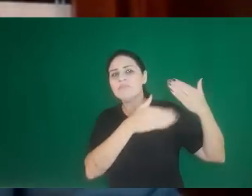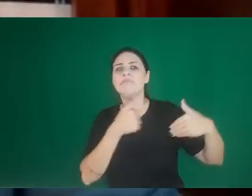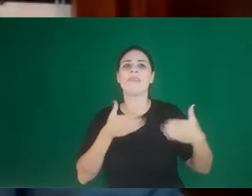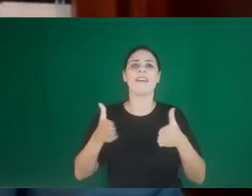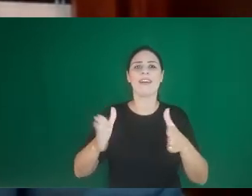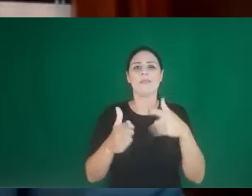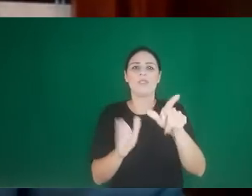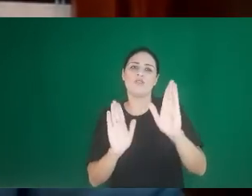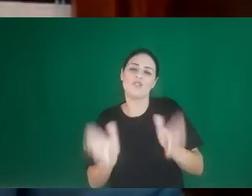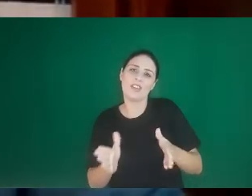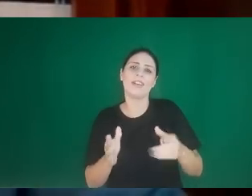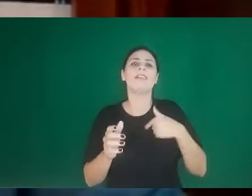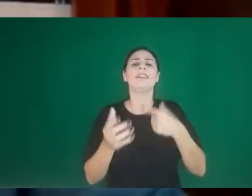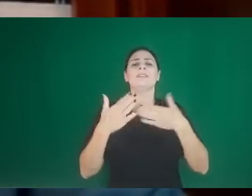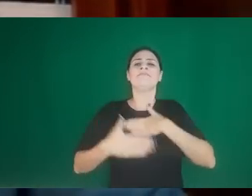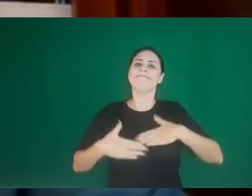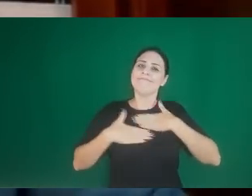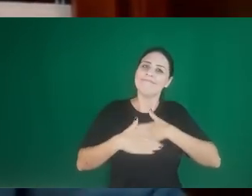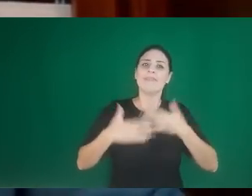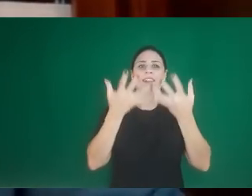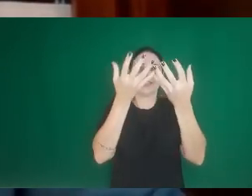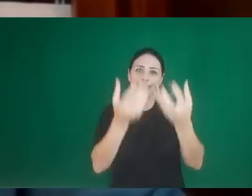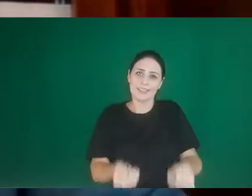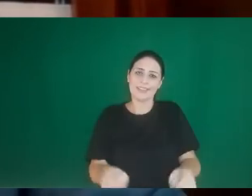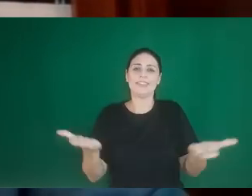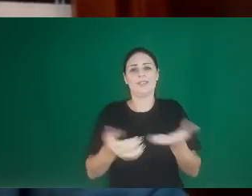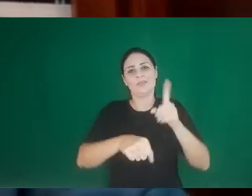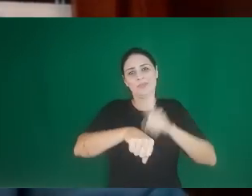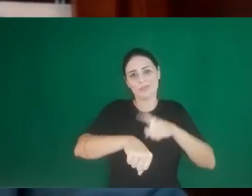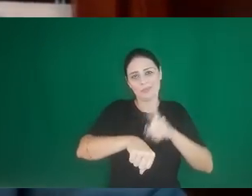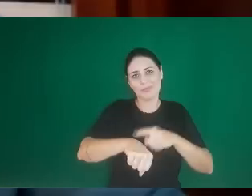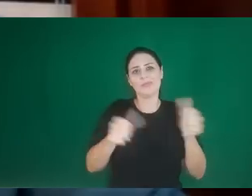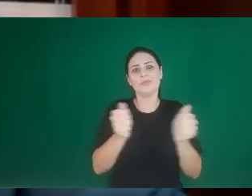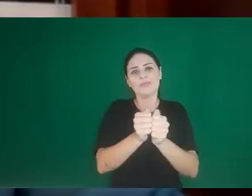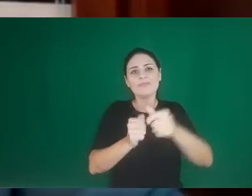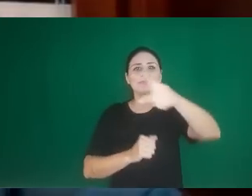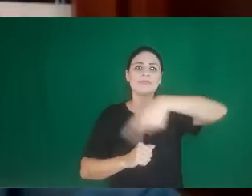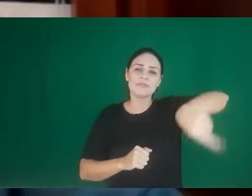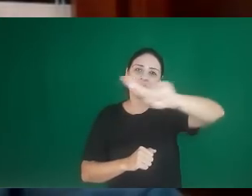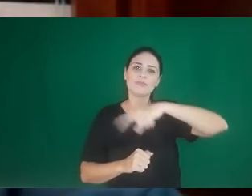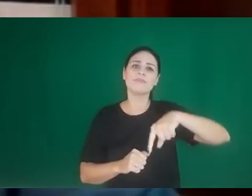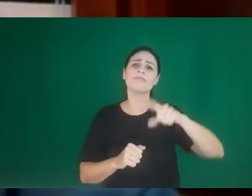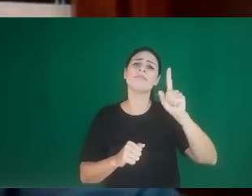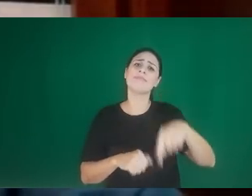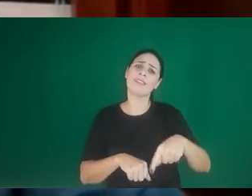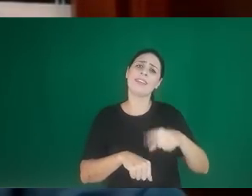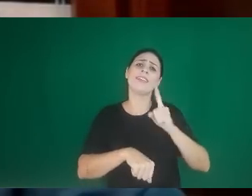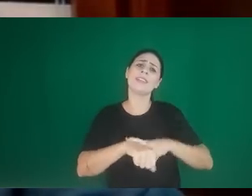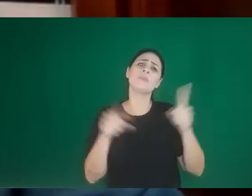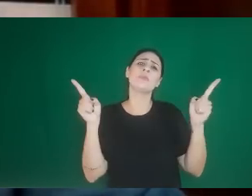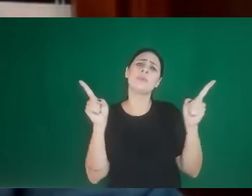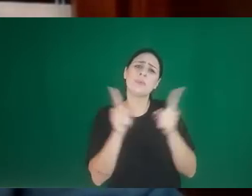feito, então, é com muito prazer que eu aceitei, né, participar desse momento com vocês, que, apesar de ser